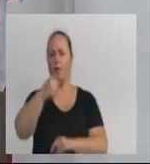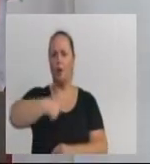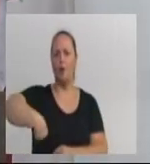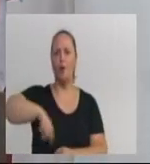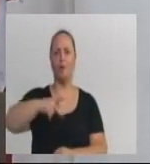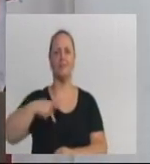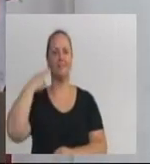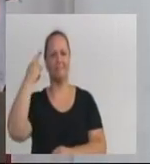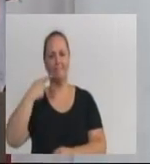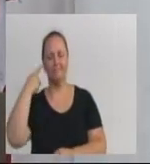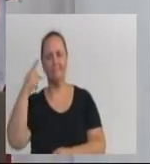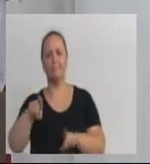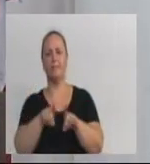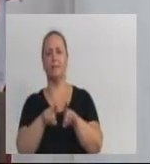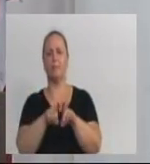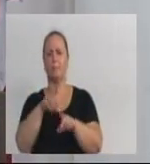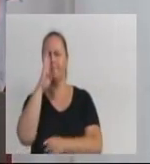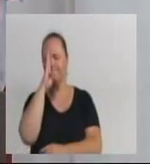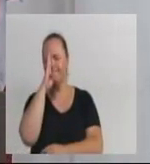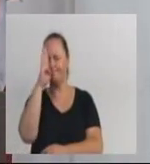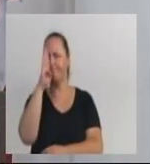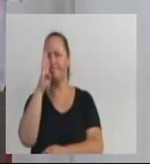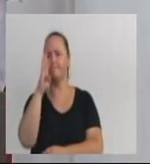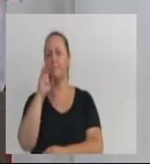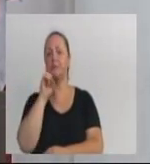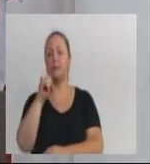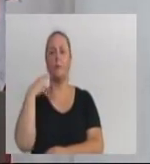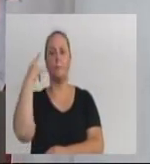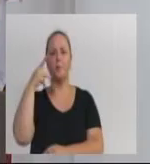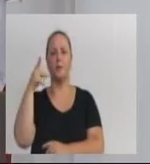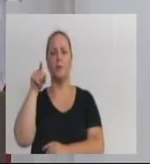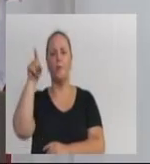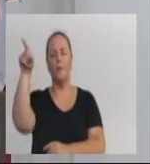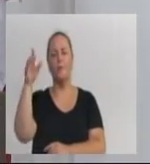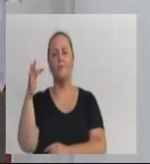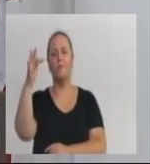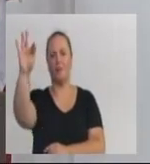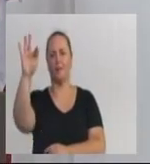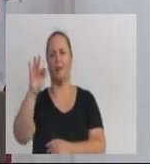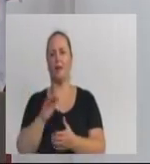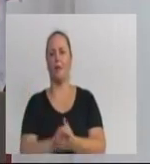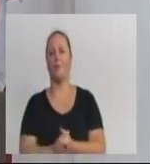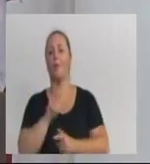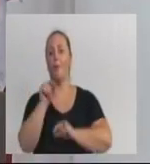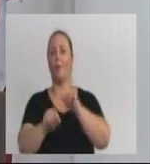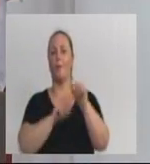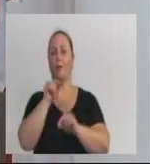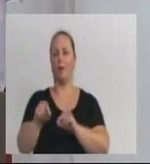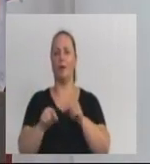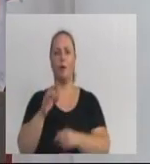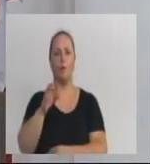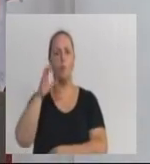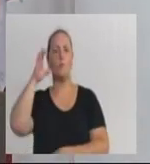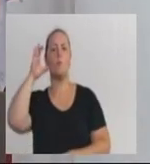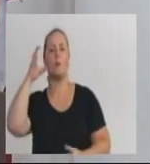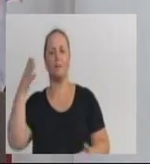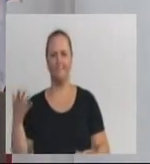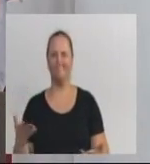principalmente os políticos da esfera federal, se furtam de trabalhar